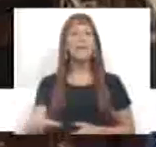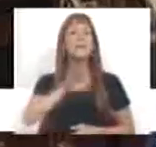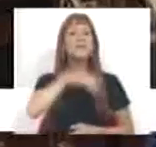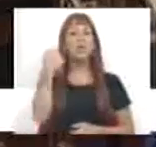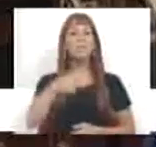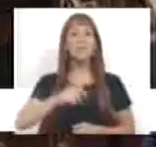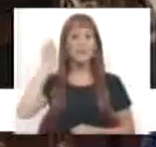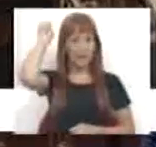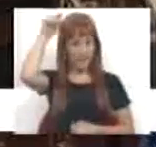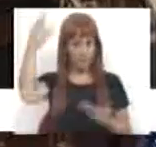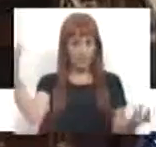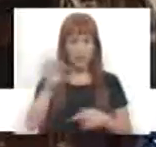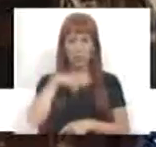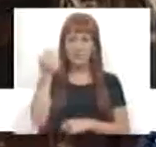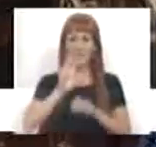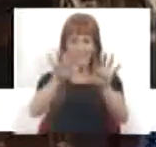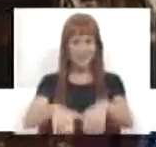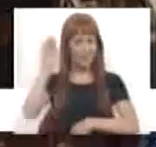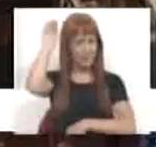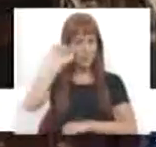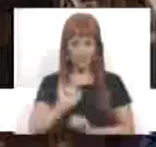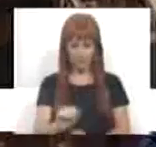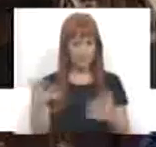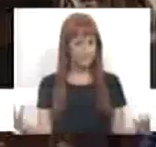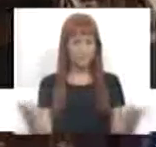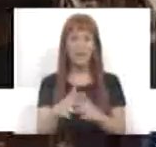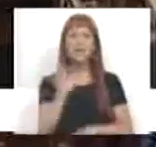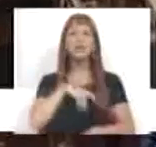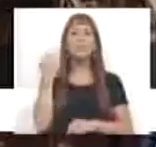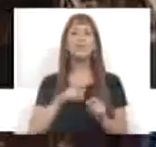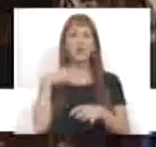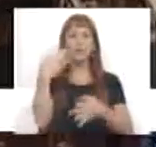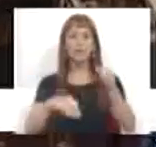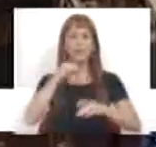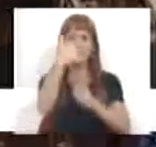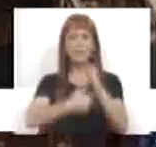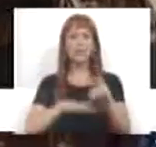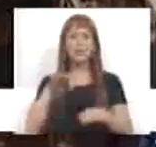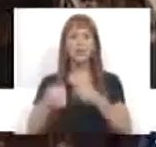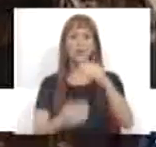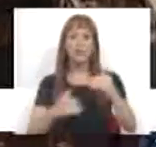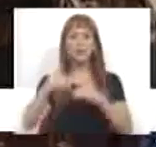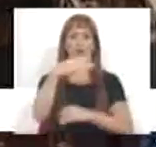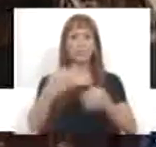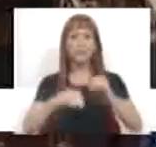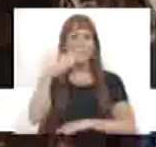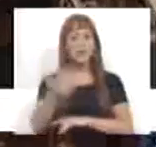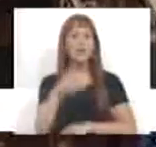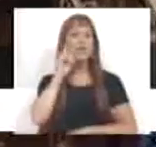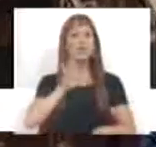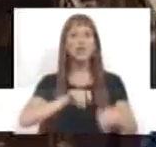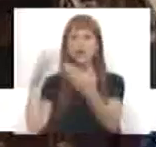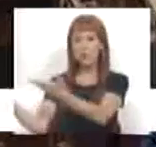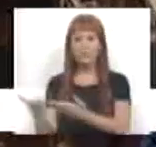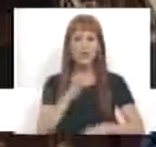Senhor Presidente da República, Senhor Presidente da Assembleia da República, Senhores Presidentes do Tribunal Constitucional e do Supremo Tribunal de Justiça, Senhoras e